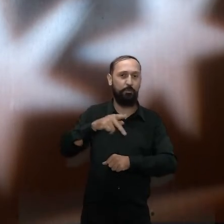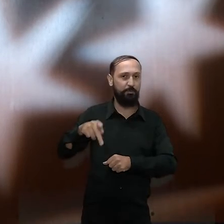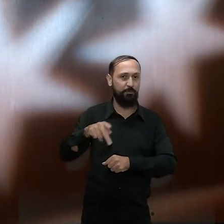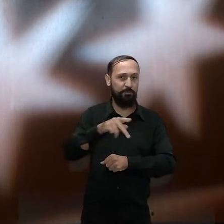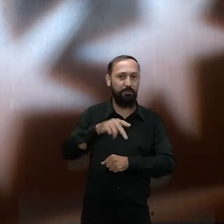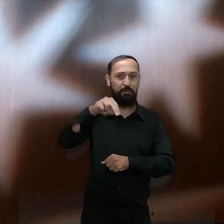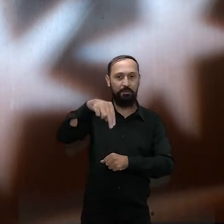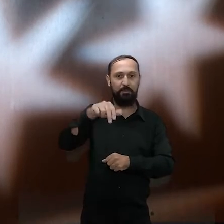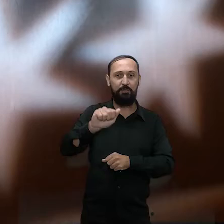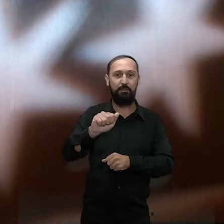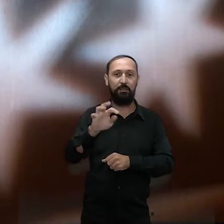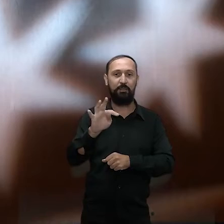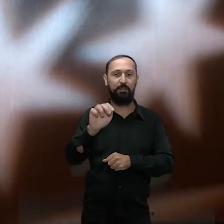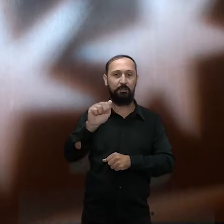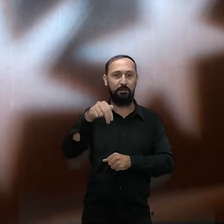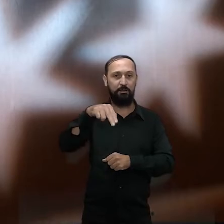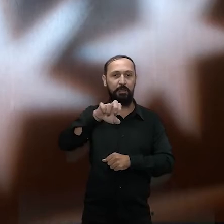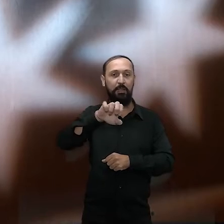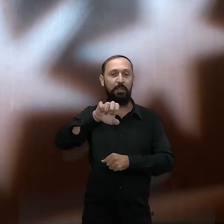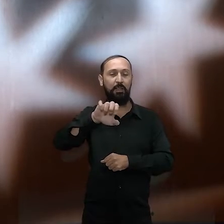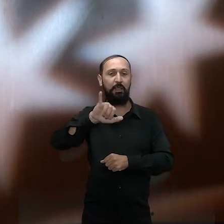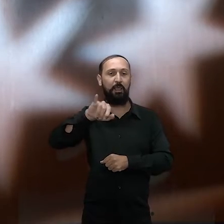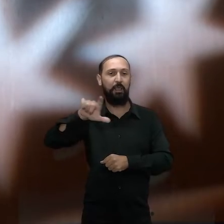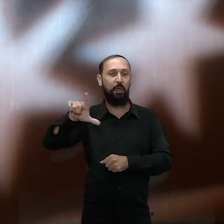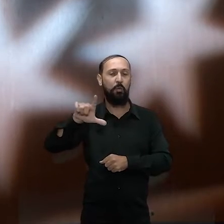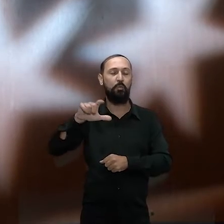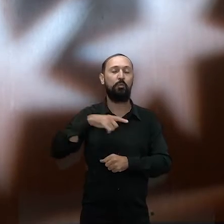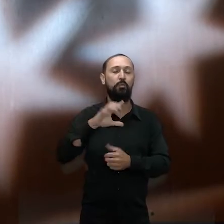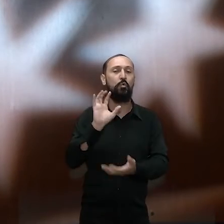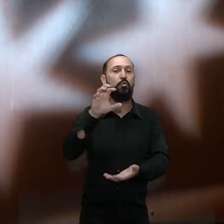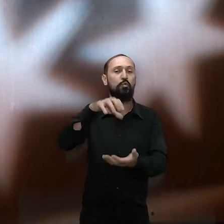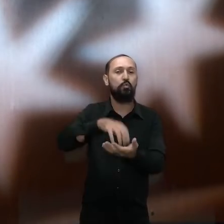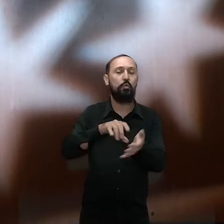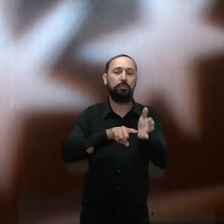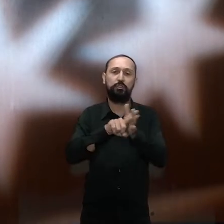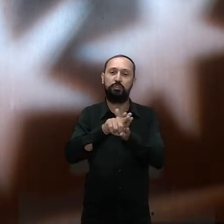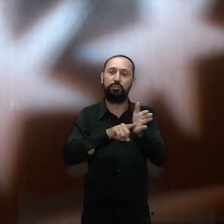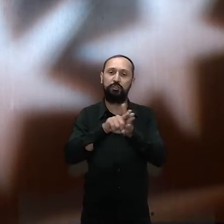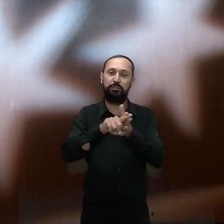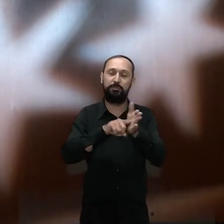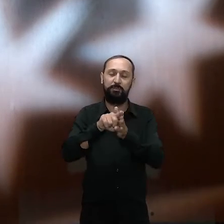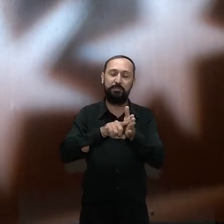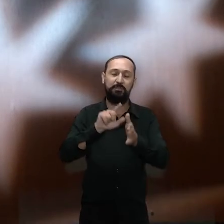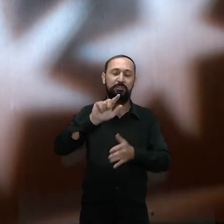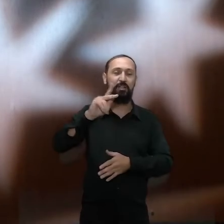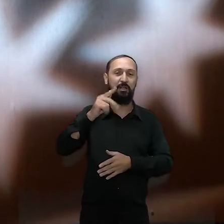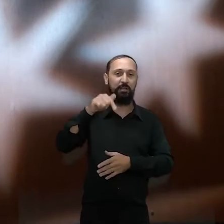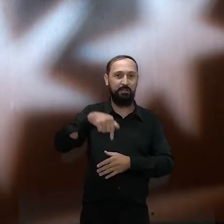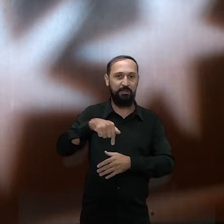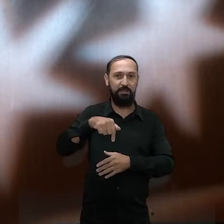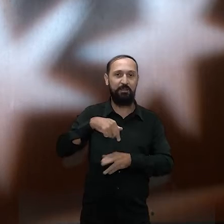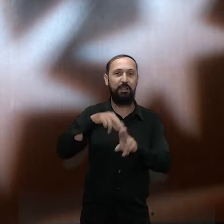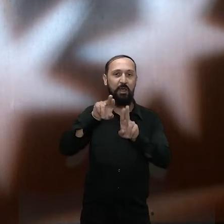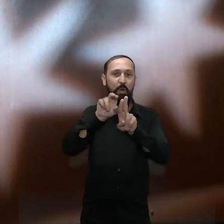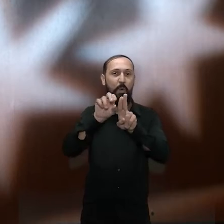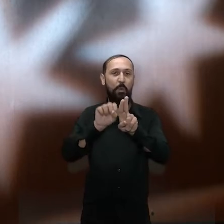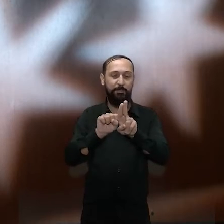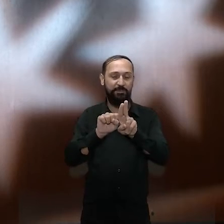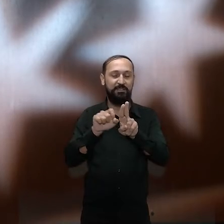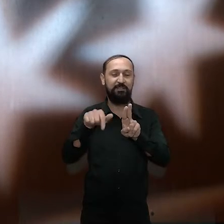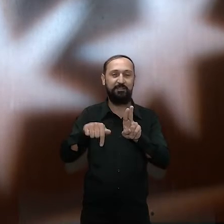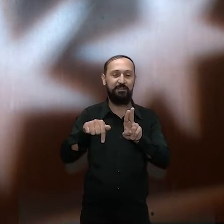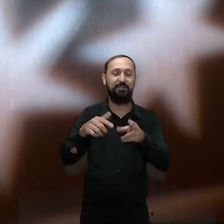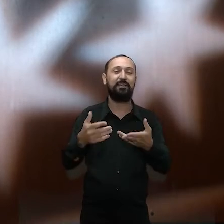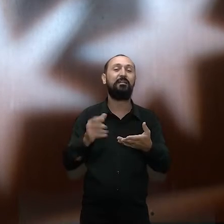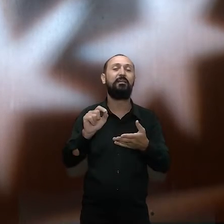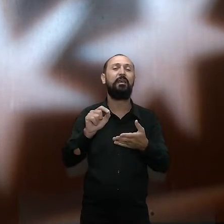eu conversei com o professor Nathaniel Gomes, coordenador do NUPEC, Núcleo de Pesquisa em Quadrinhos da Universidade